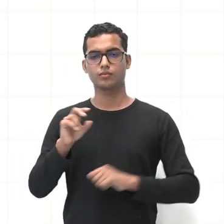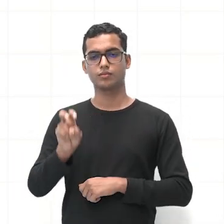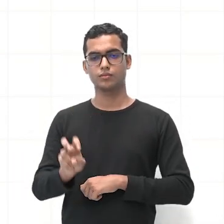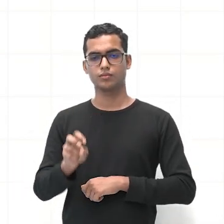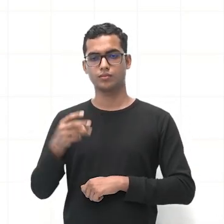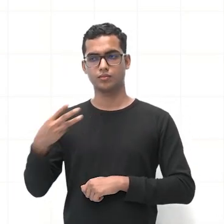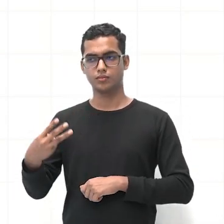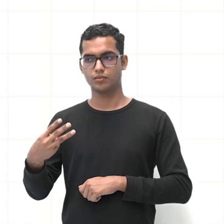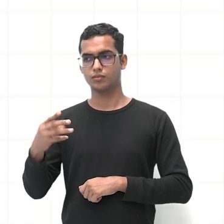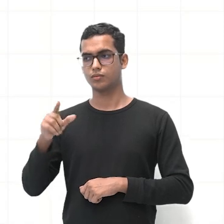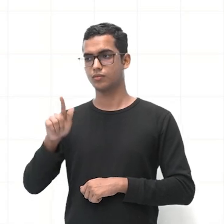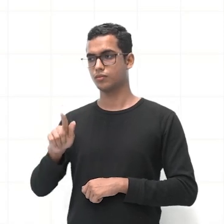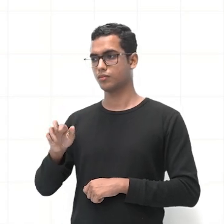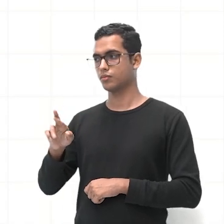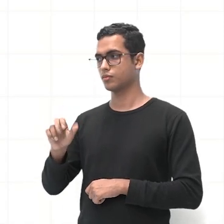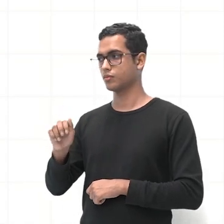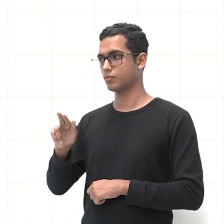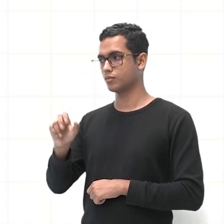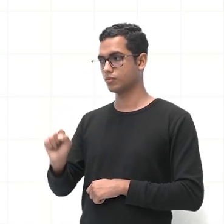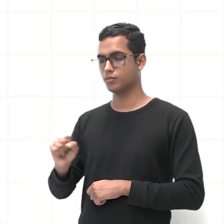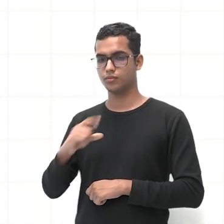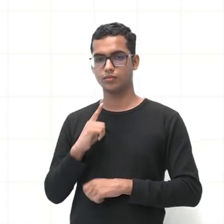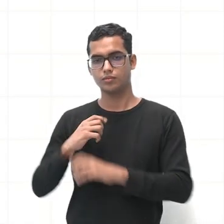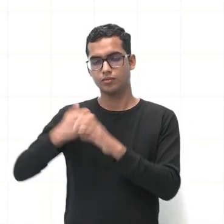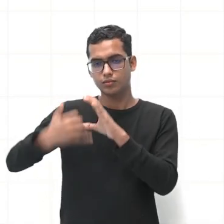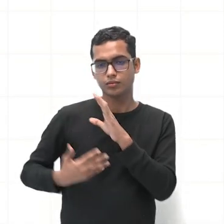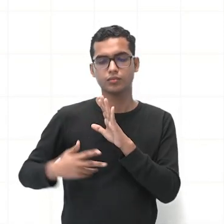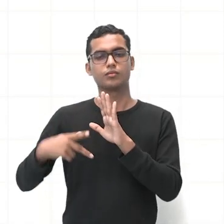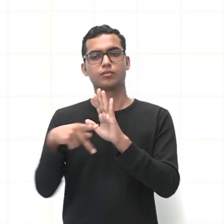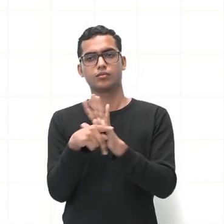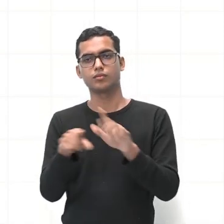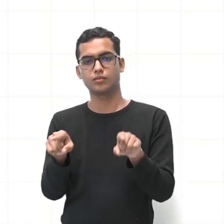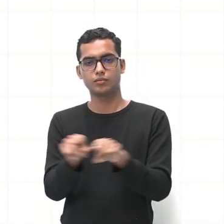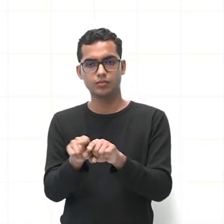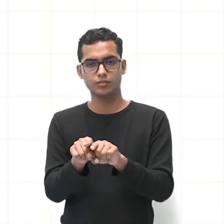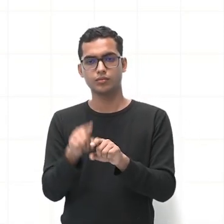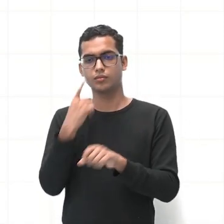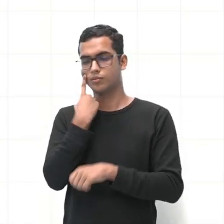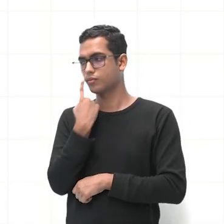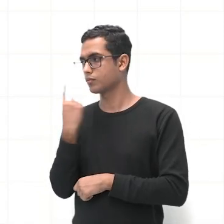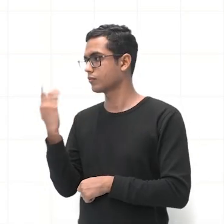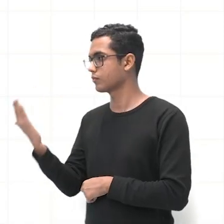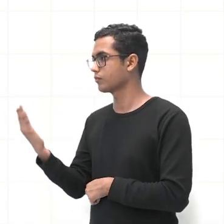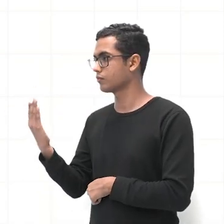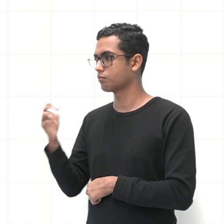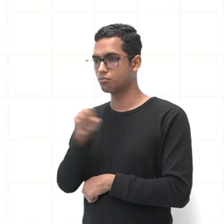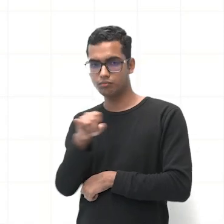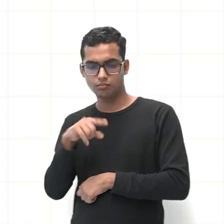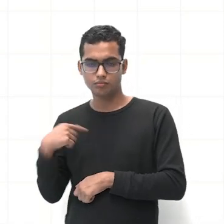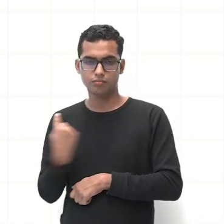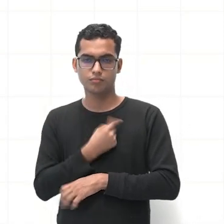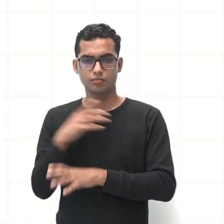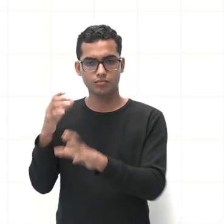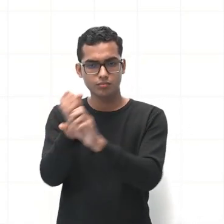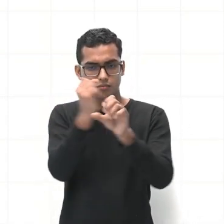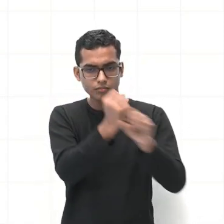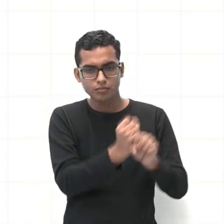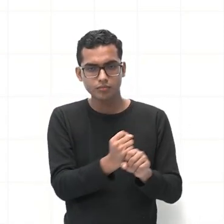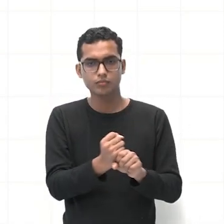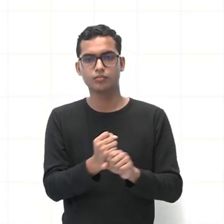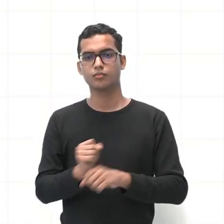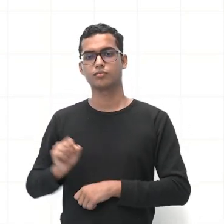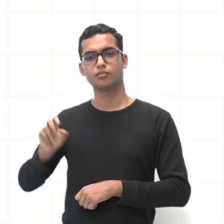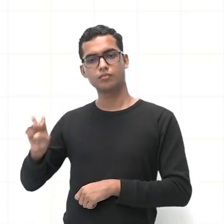dos ângulos, vamos ver que ela não foge àquela característica da soma dos ângulos internos, né? Se nós somarmos aqui, ó, 53